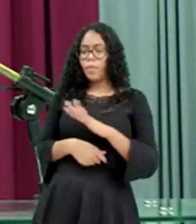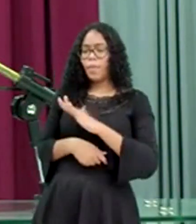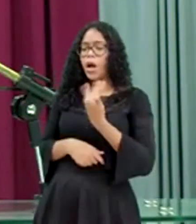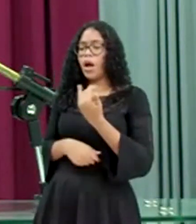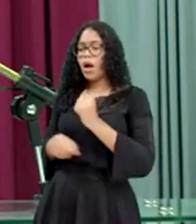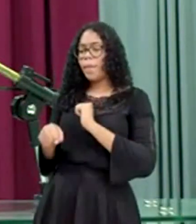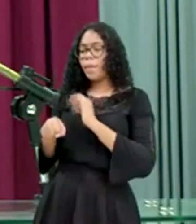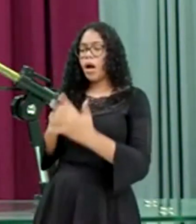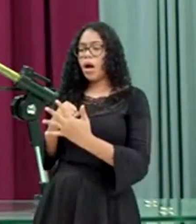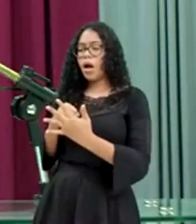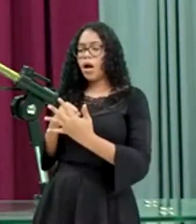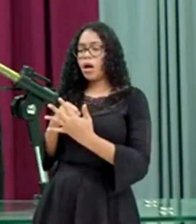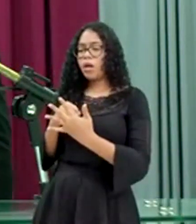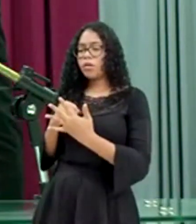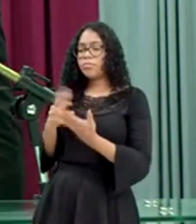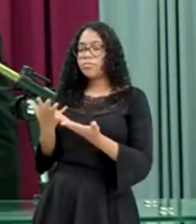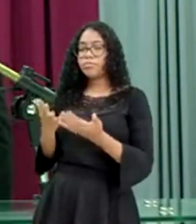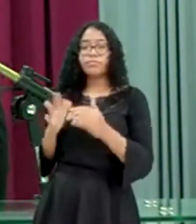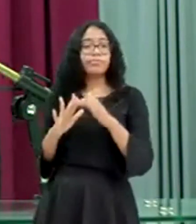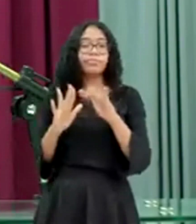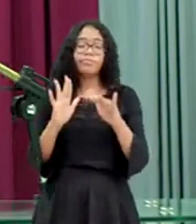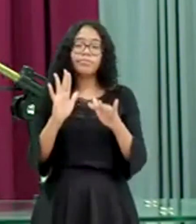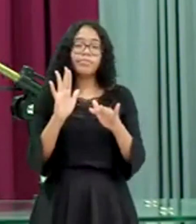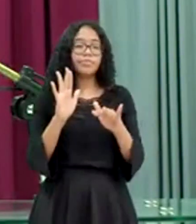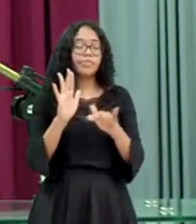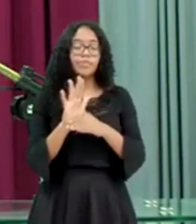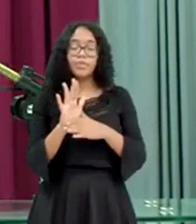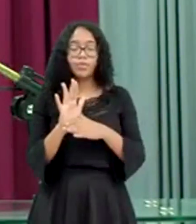Covid. Todo mundo é sujeito.